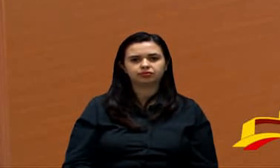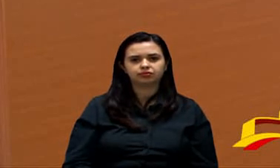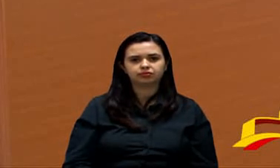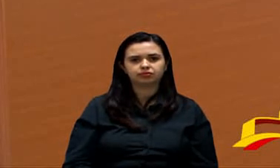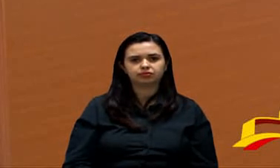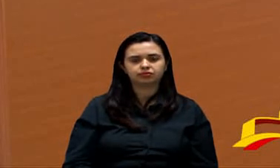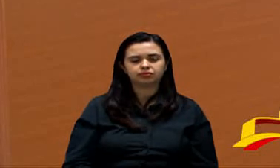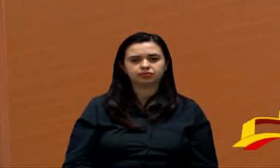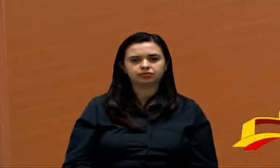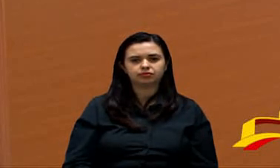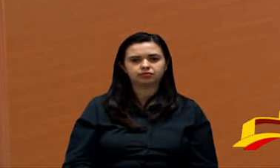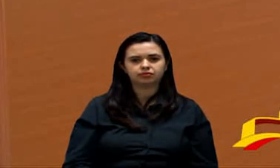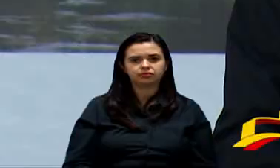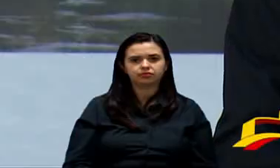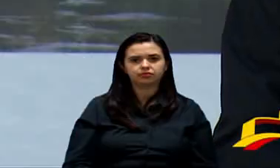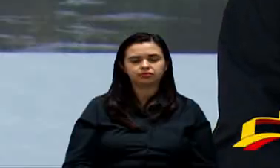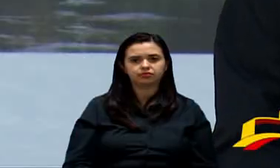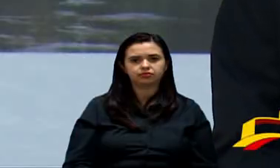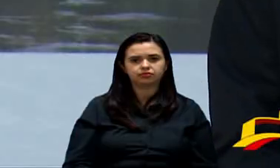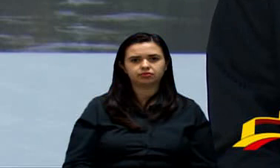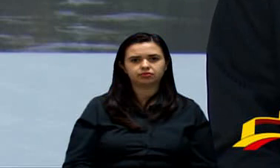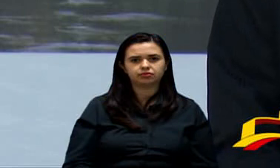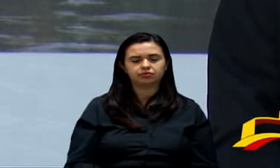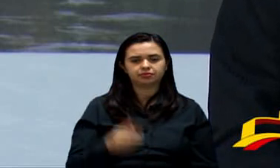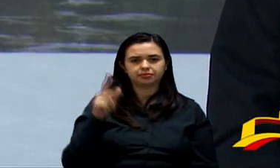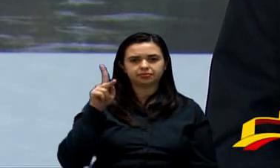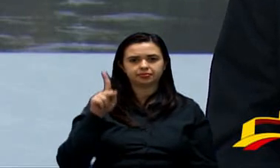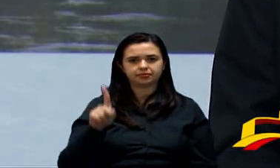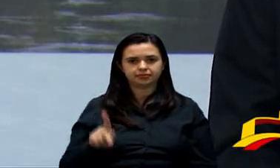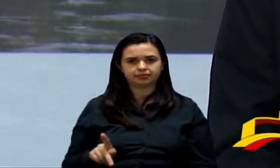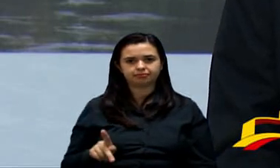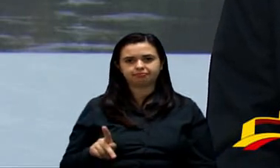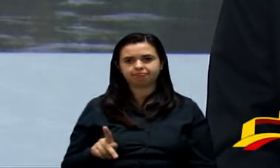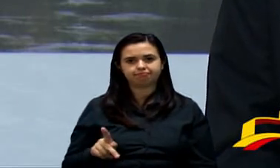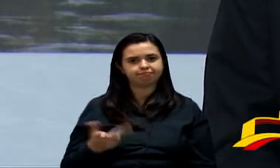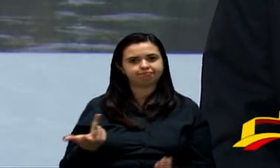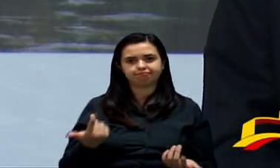Seu presidente, se não fosse cômico, era